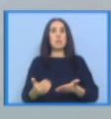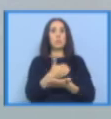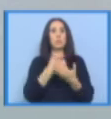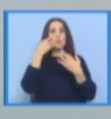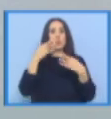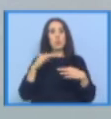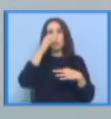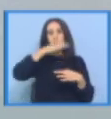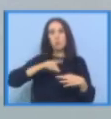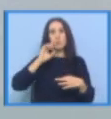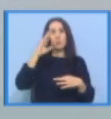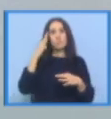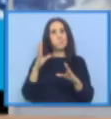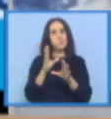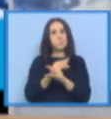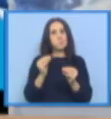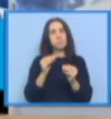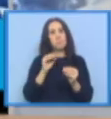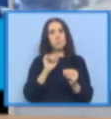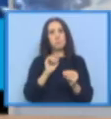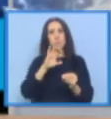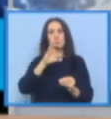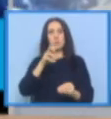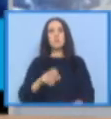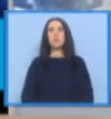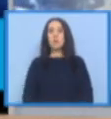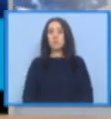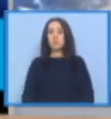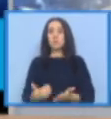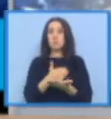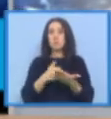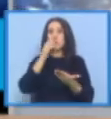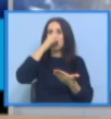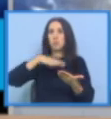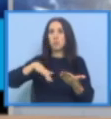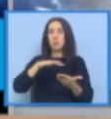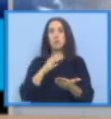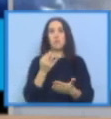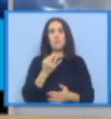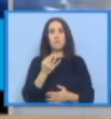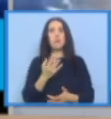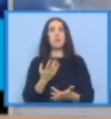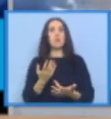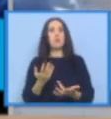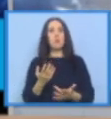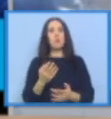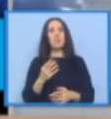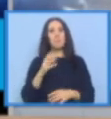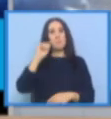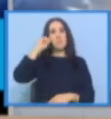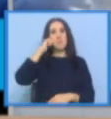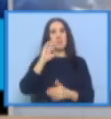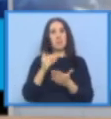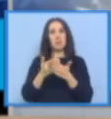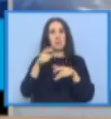natural importantíssimo para o país. E, simultaneamente, trata-se de não só atropelos